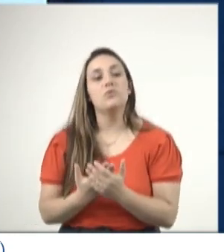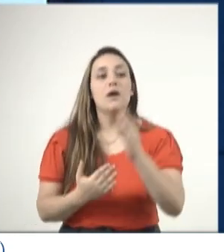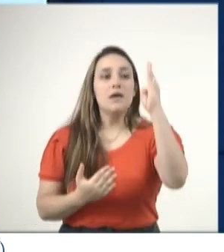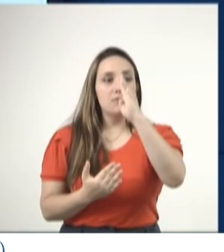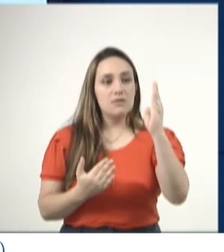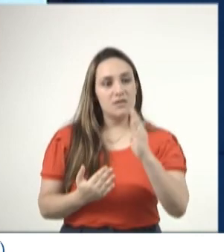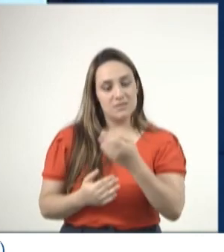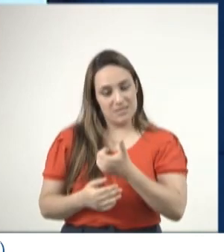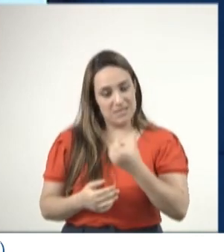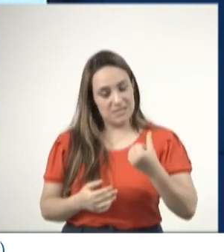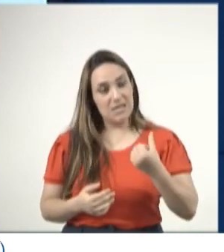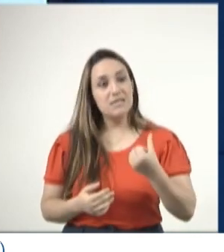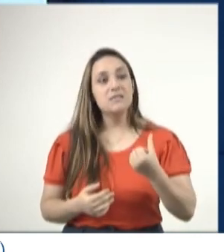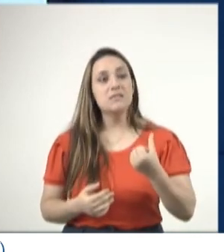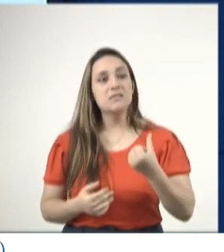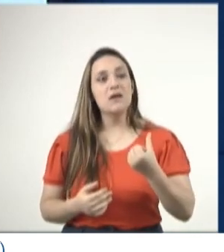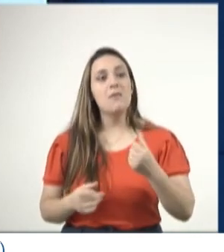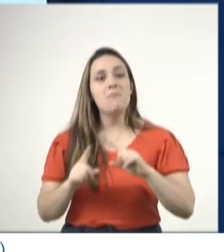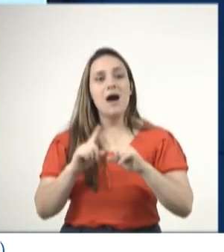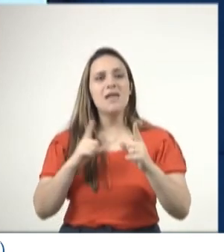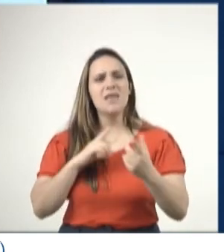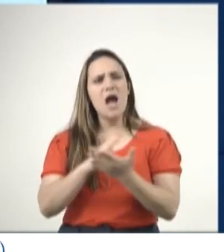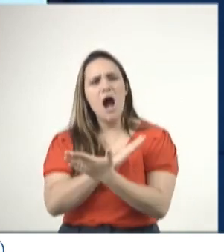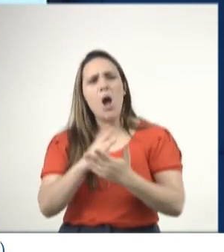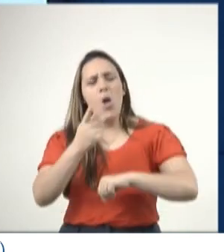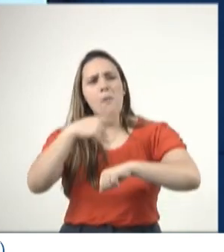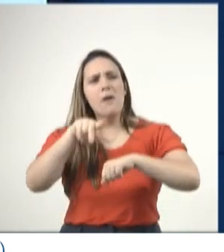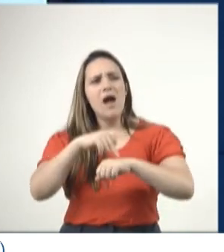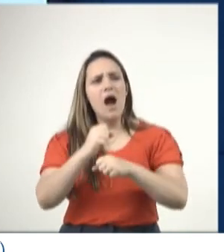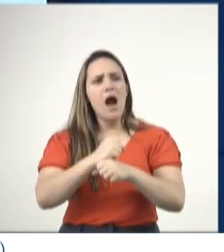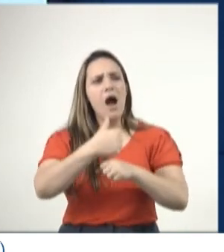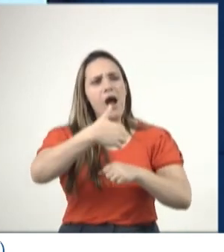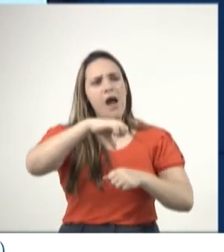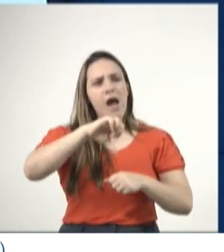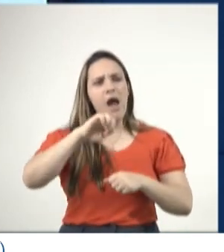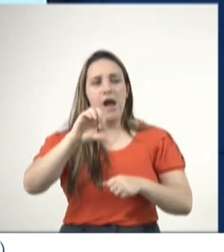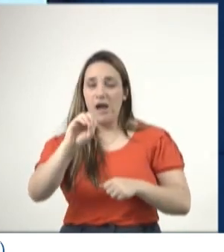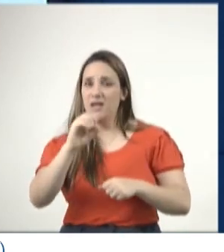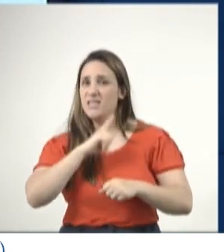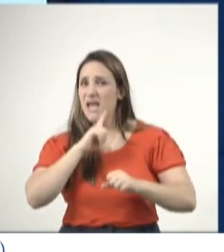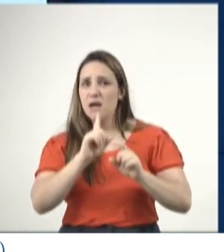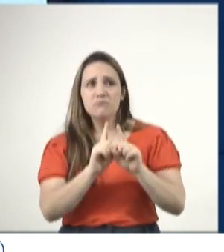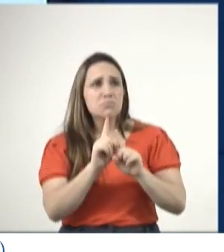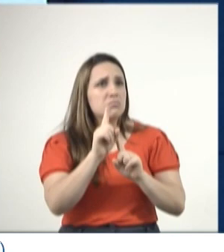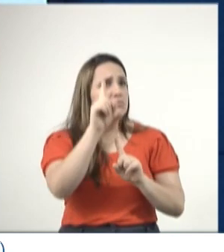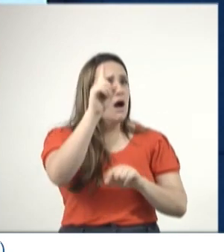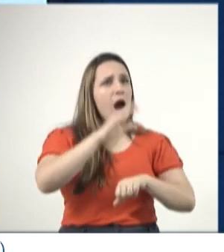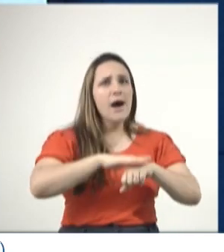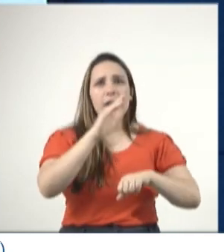cada 100 mil habitantes. A gente tem países que na década de 90 tinham índices ainda maiores.